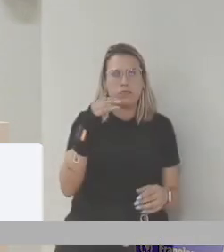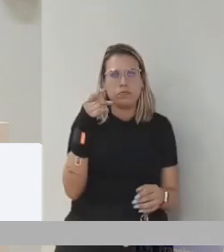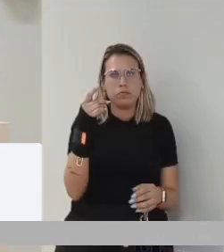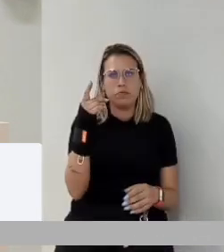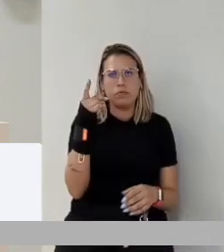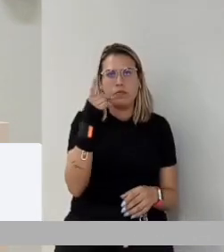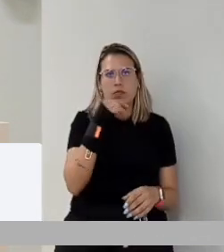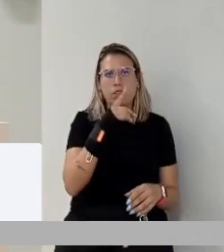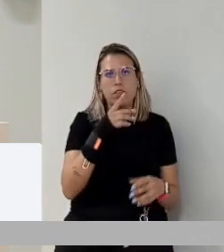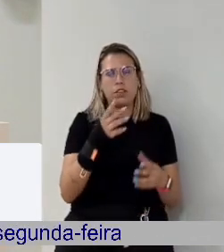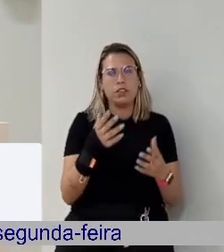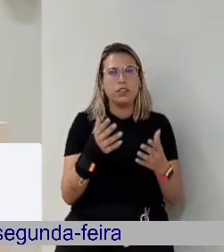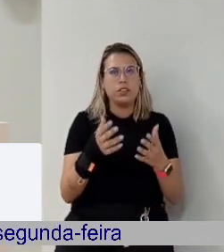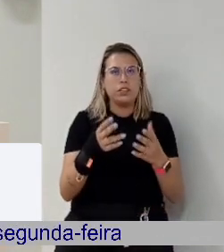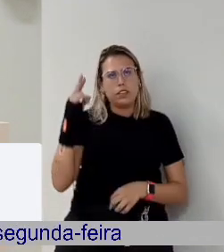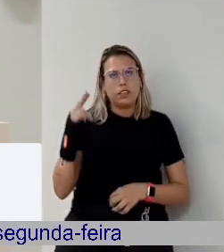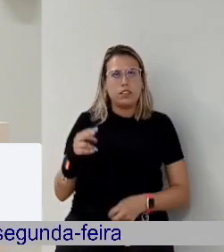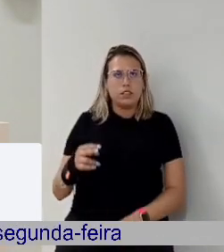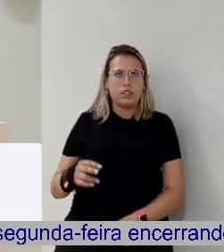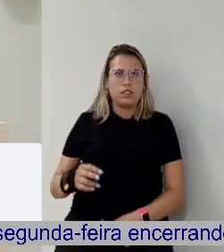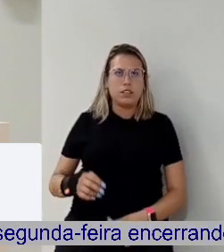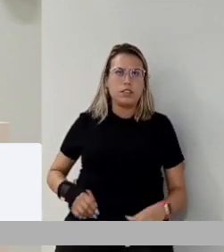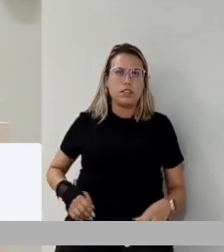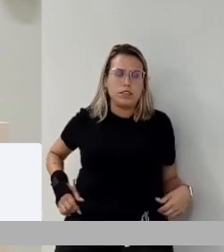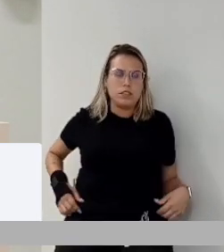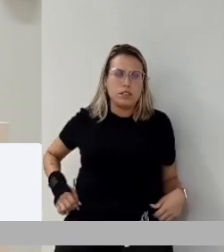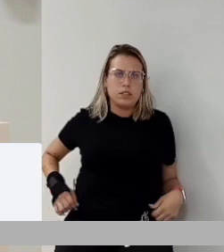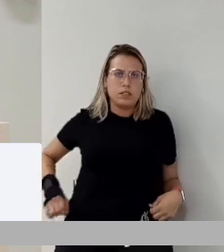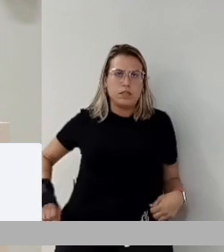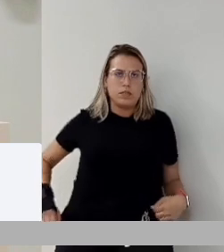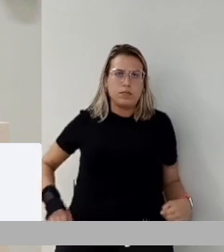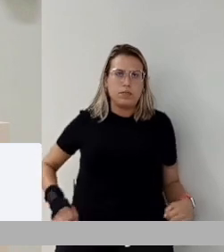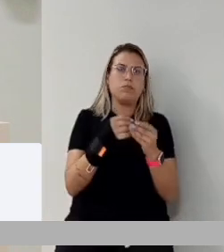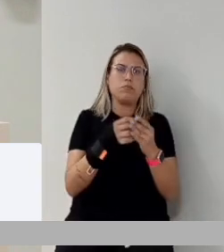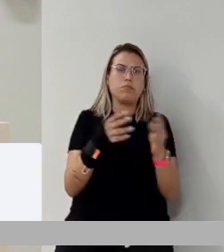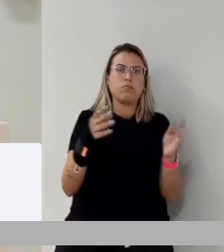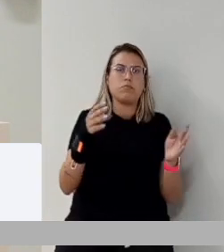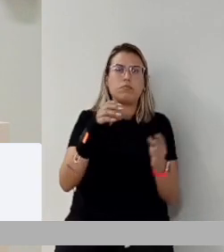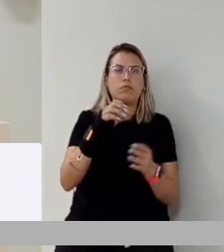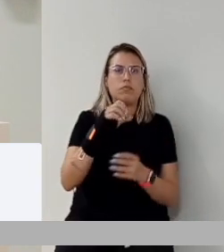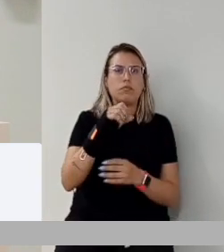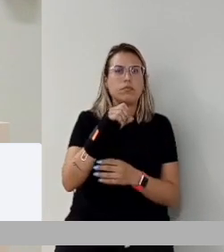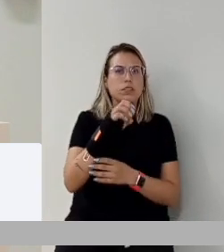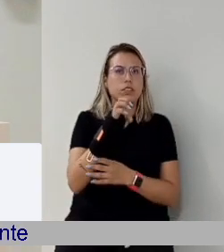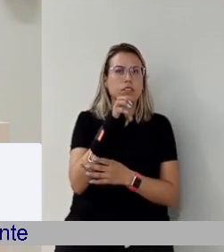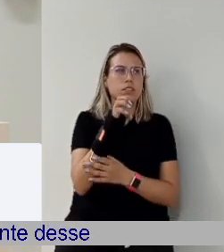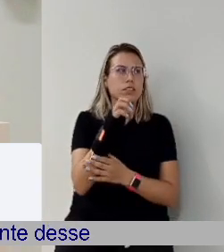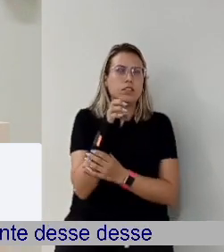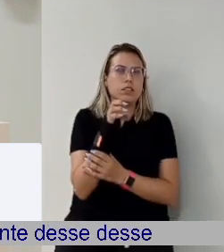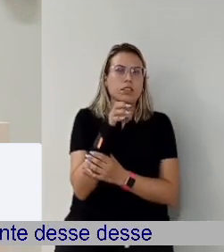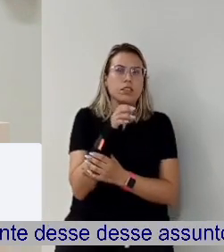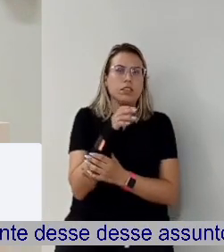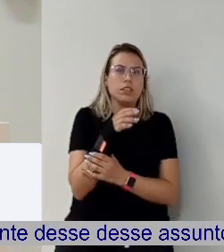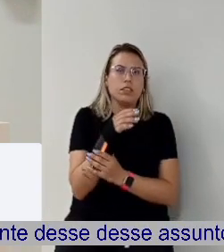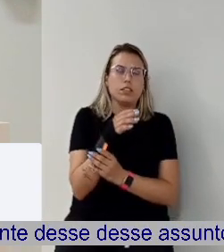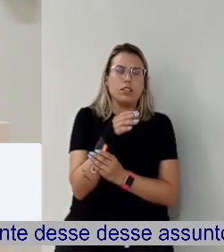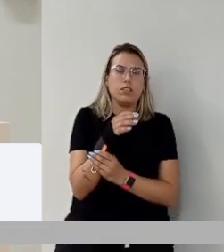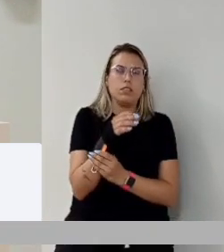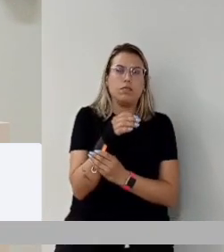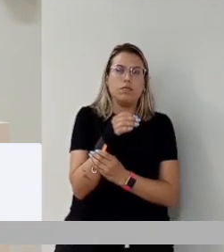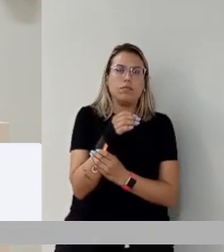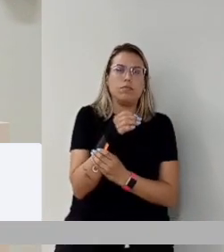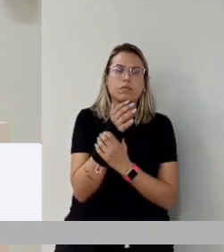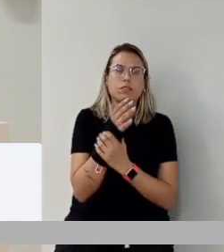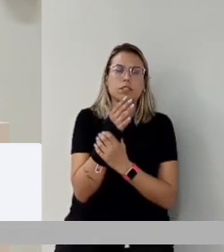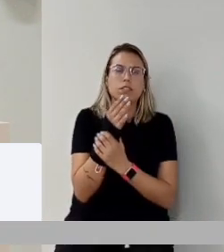tirar na segunda-feira encerrando assim a entrega da semente né e diante desse desse assunto a gente infelizmente só